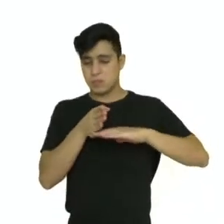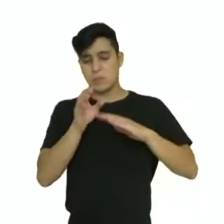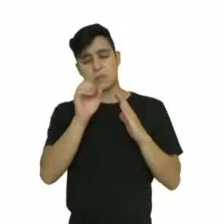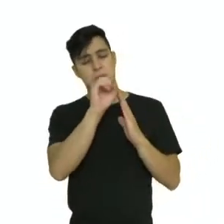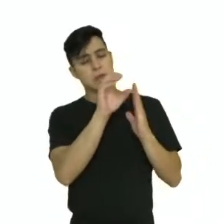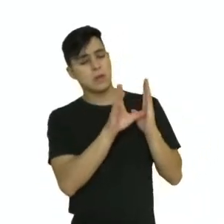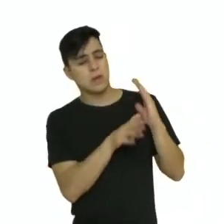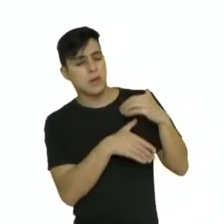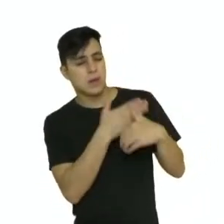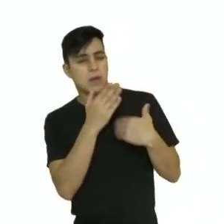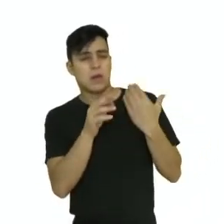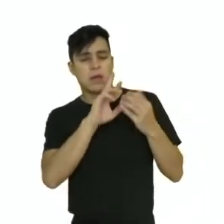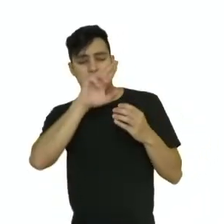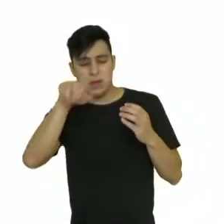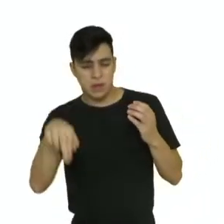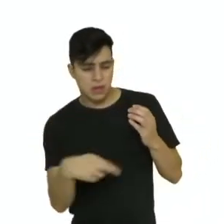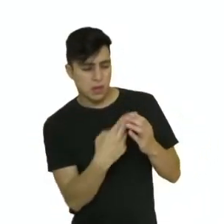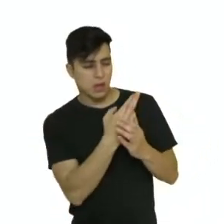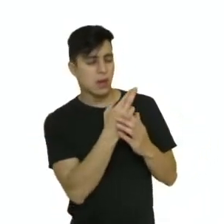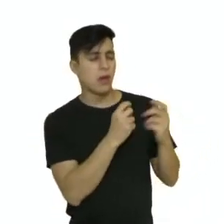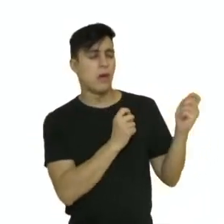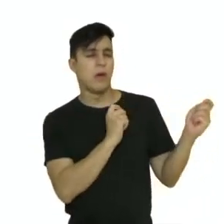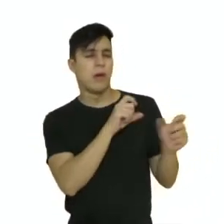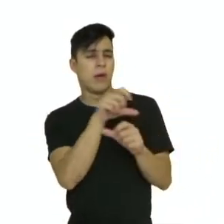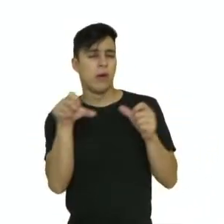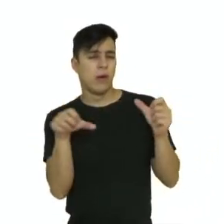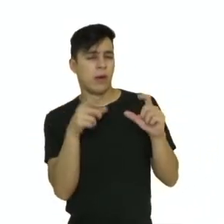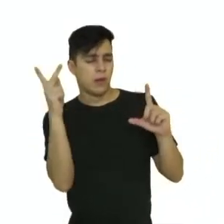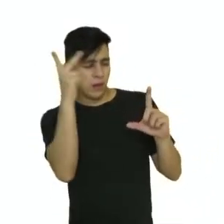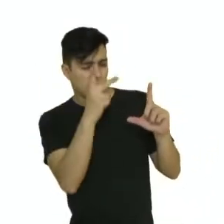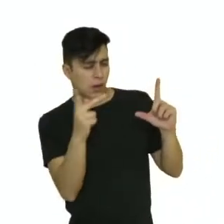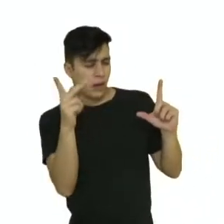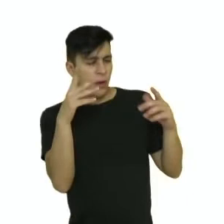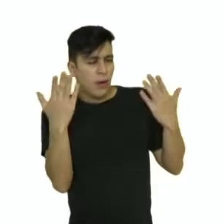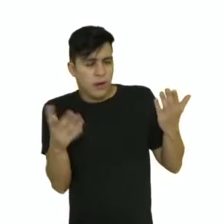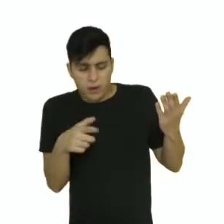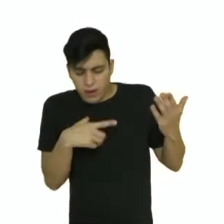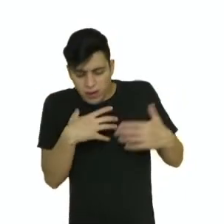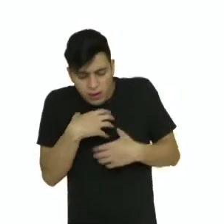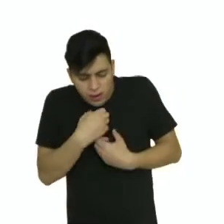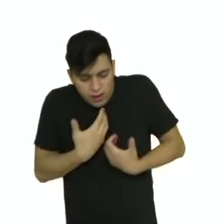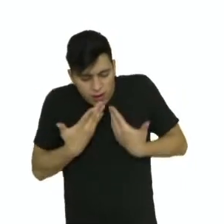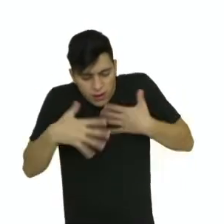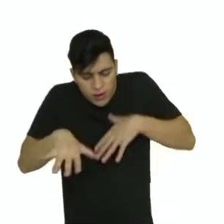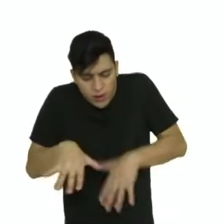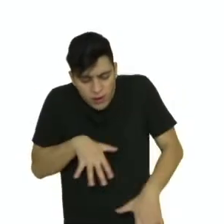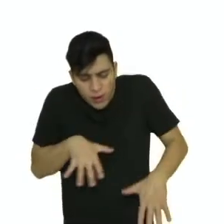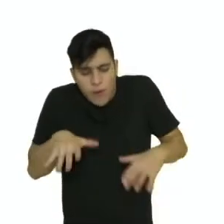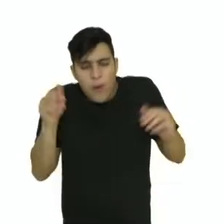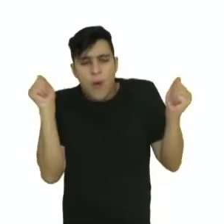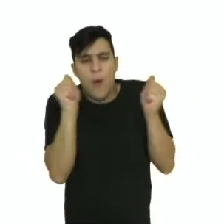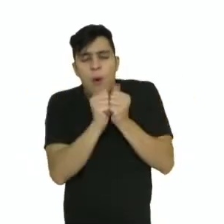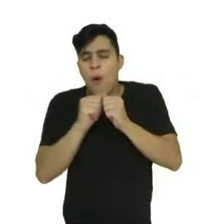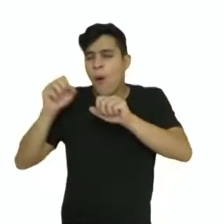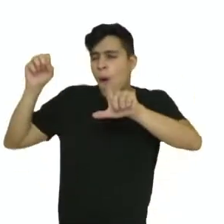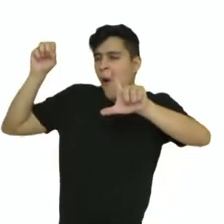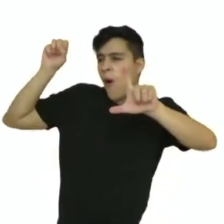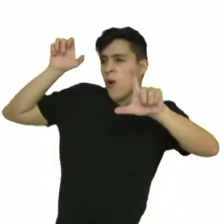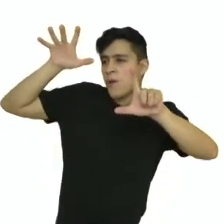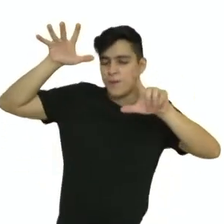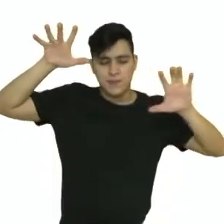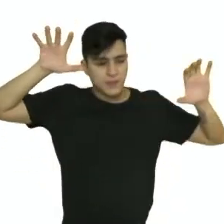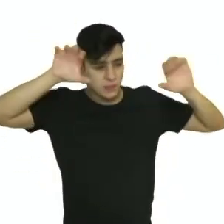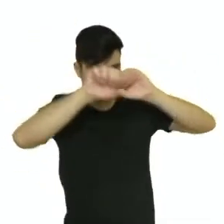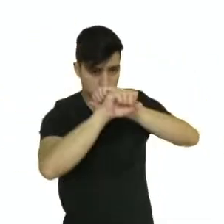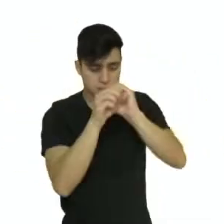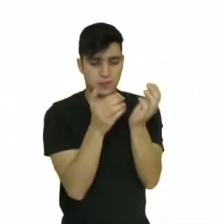na proporção e na razão teve uma mudança na pintura e no desenho. Agora temos sentimento, movimento no jogo de contraste luz e sombra, surge o